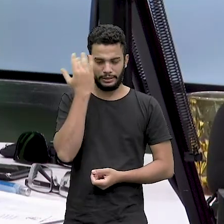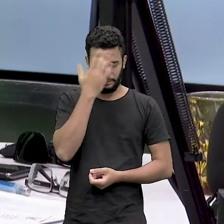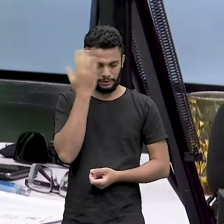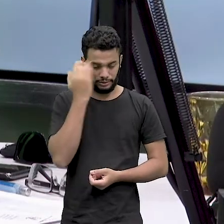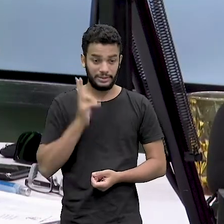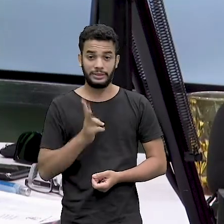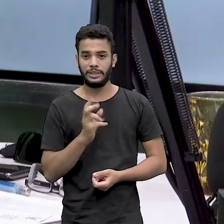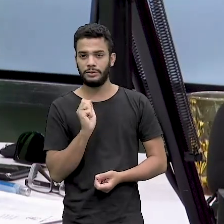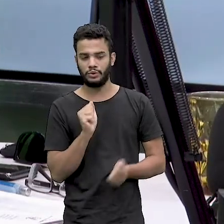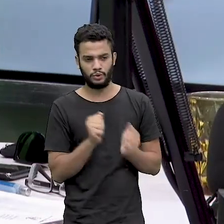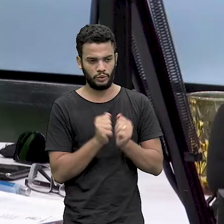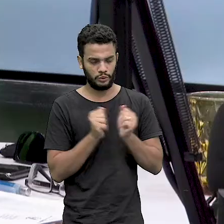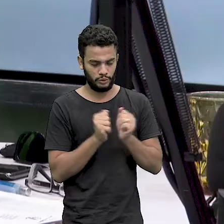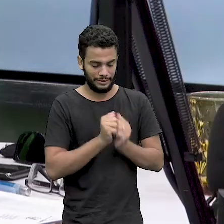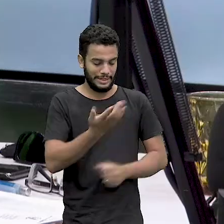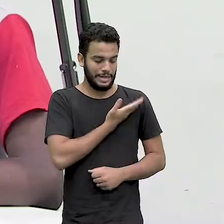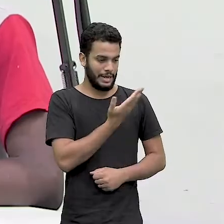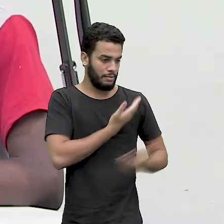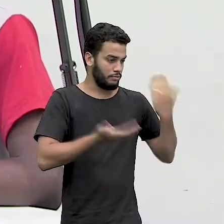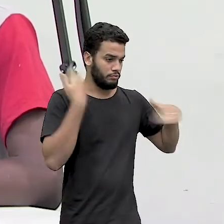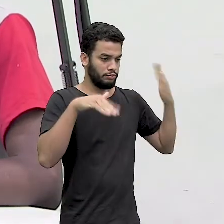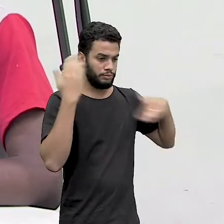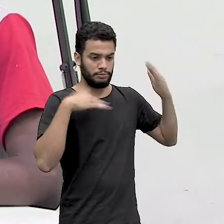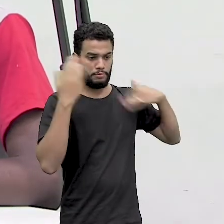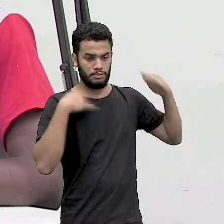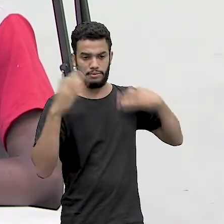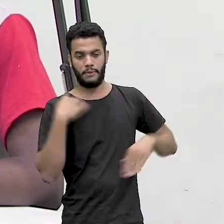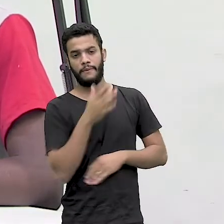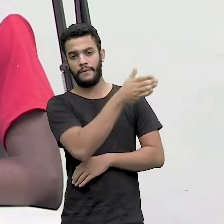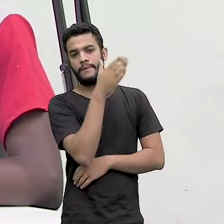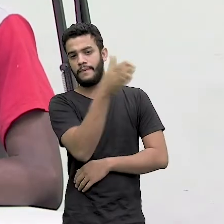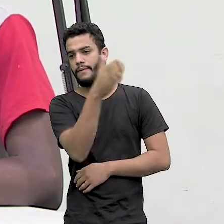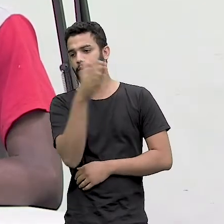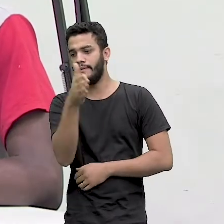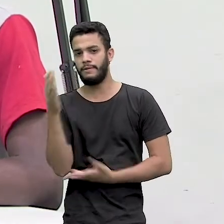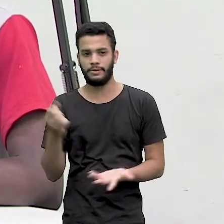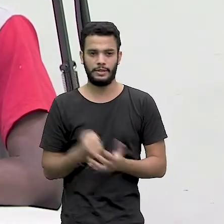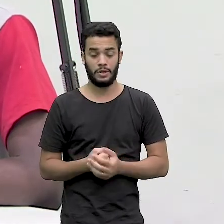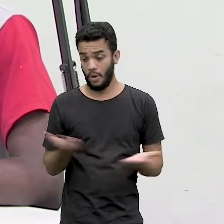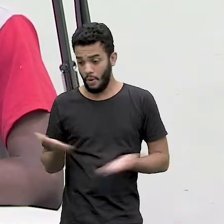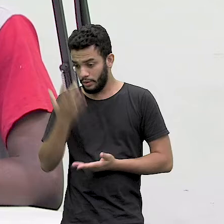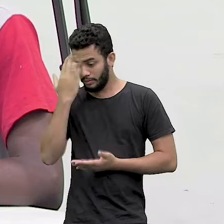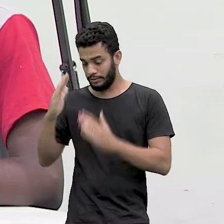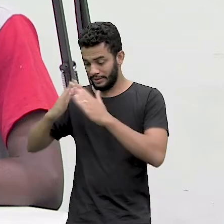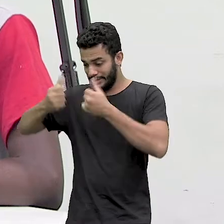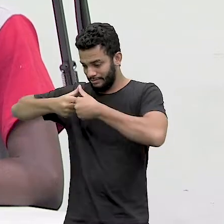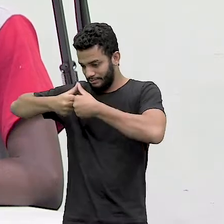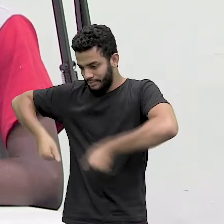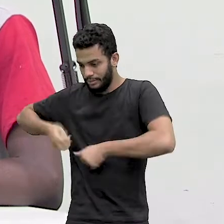aqui, não sai. Ou seja, a briga dos nossos pais é que a gente saía muito, queria ficar só na rua. Hoje é o contrário, né?